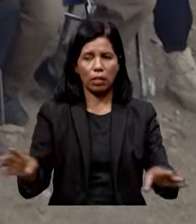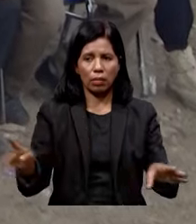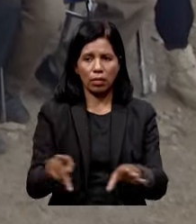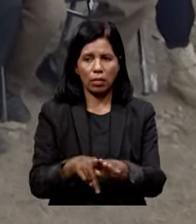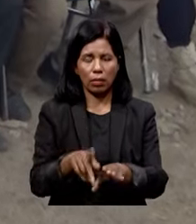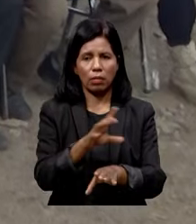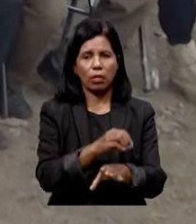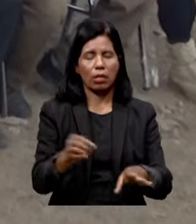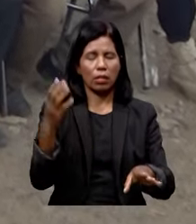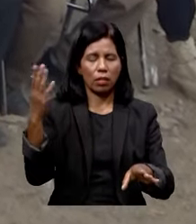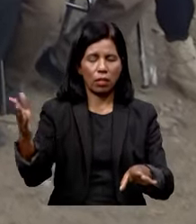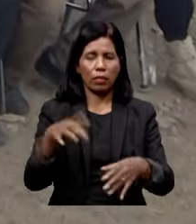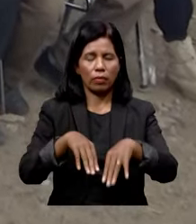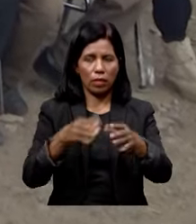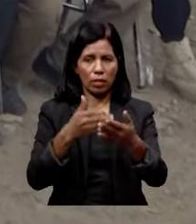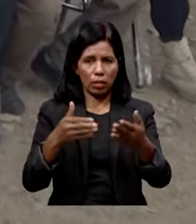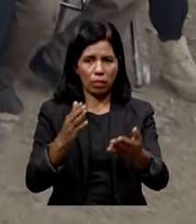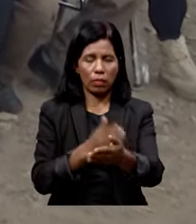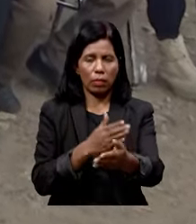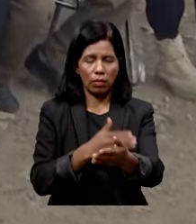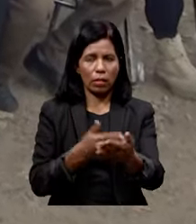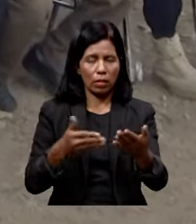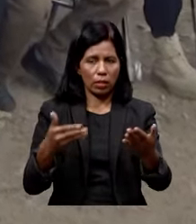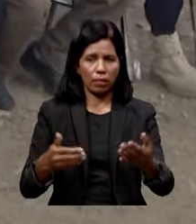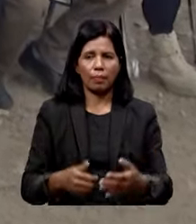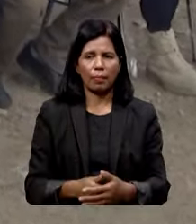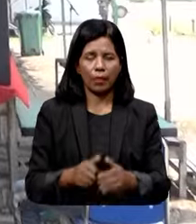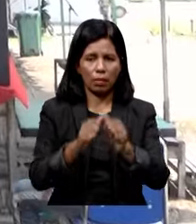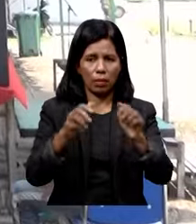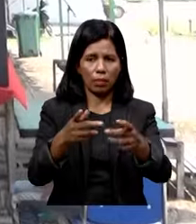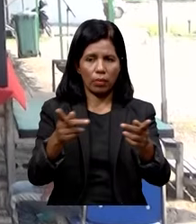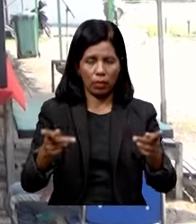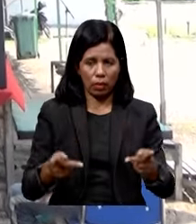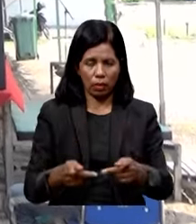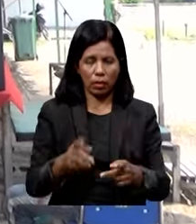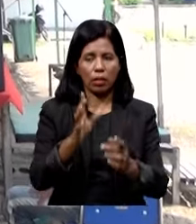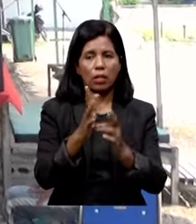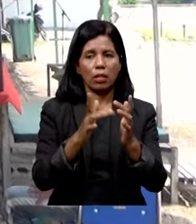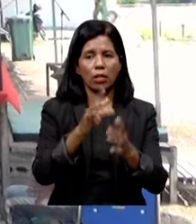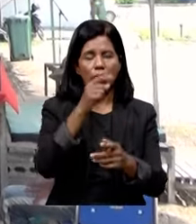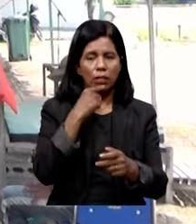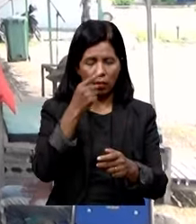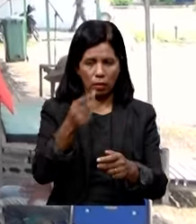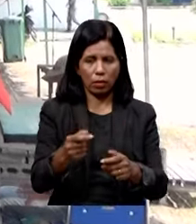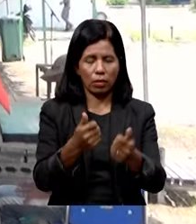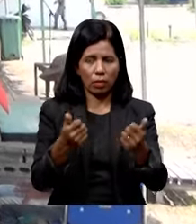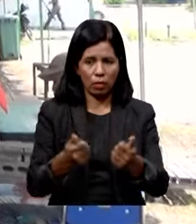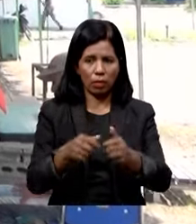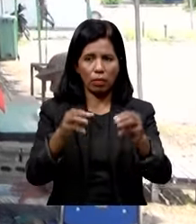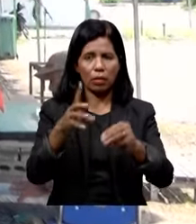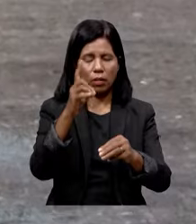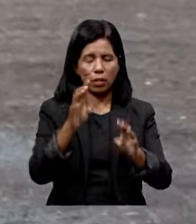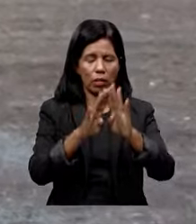participa máximo e a feira ne, ori promove produto local. Administrador posto administrativo Cristo Rei esclarece, autoridade municipi Dili